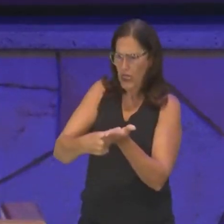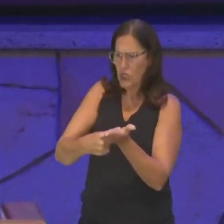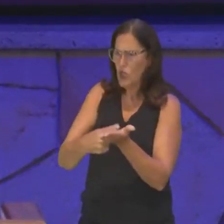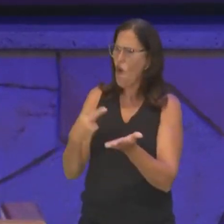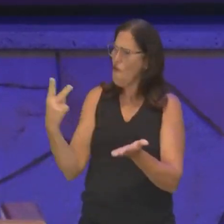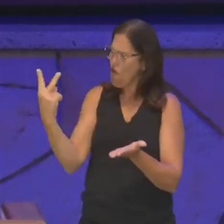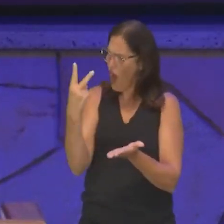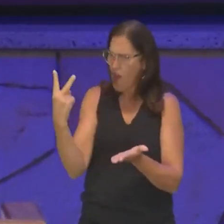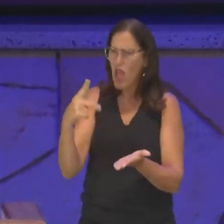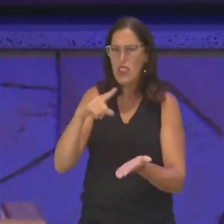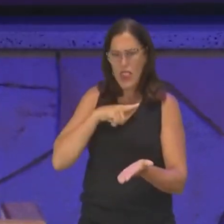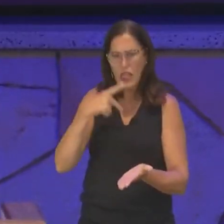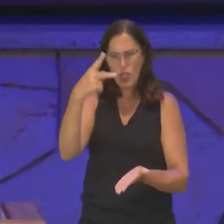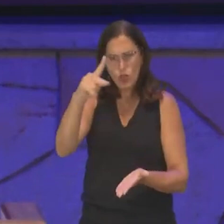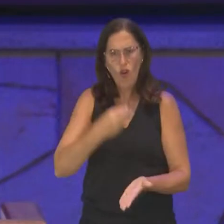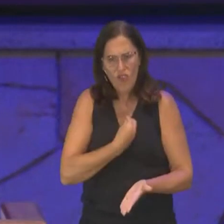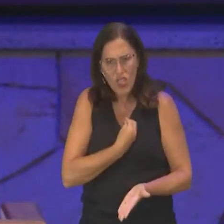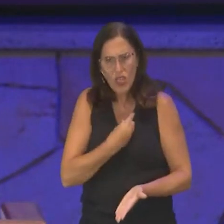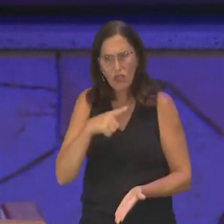vivos em sua vida?